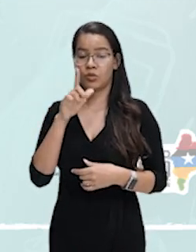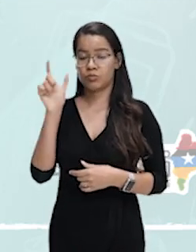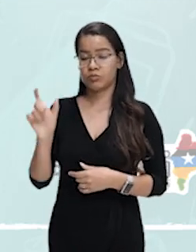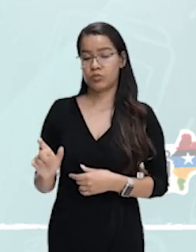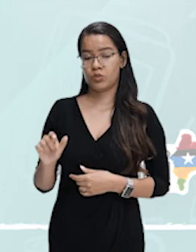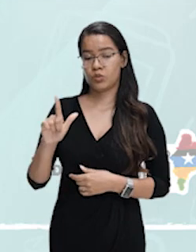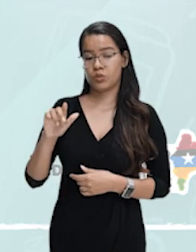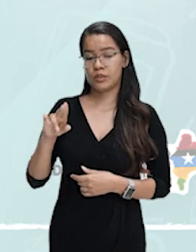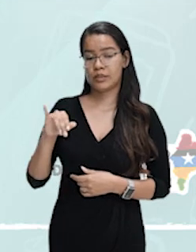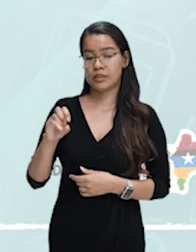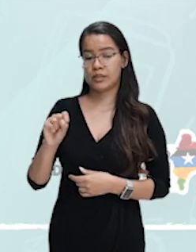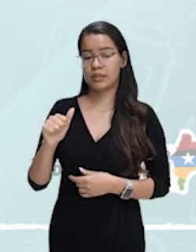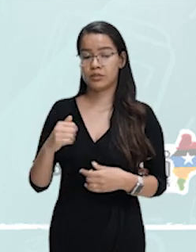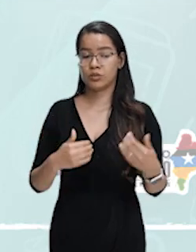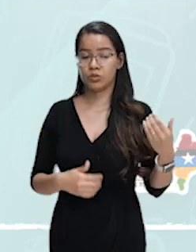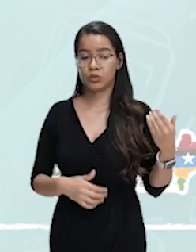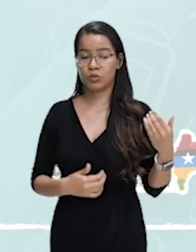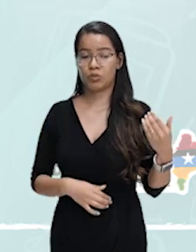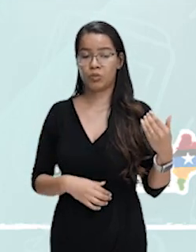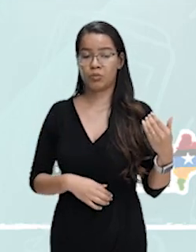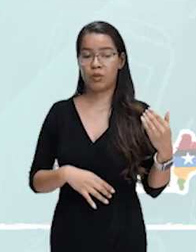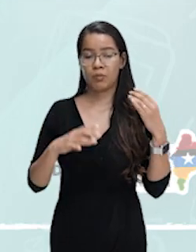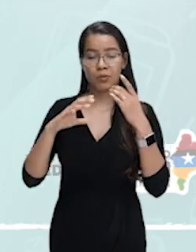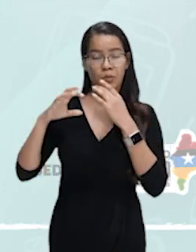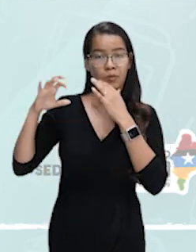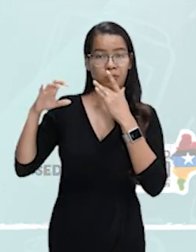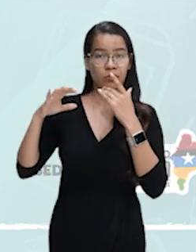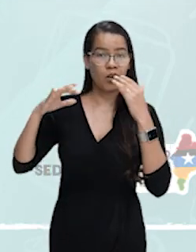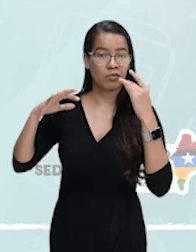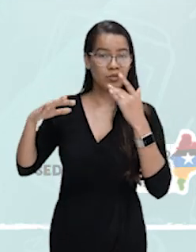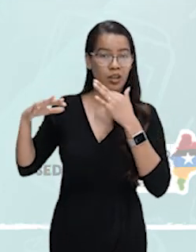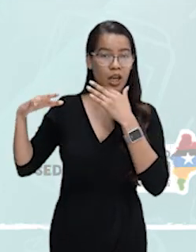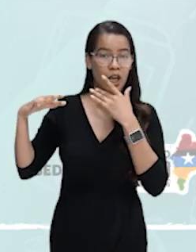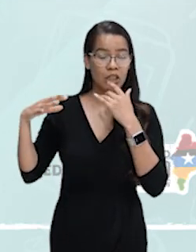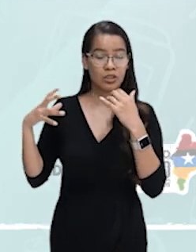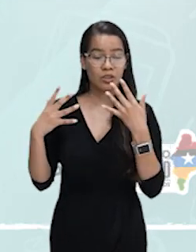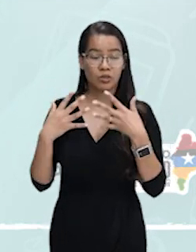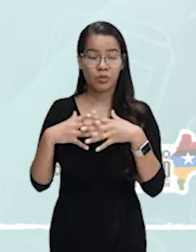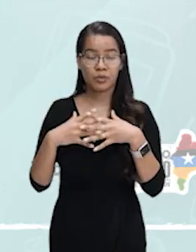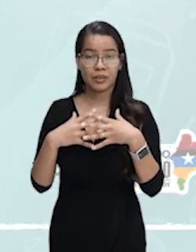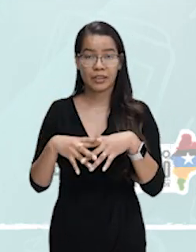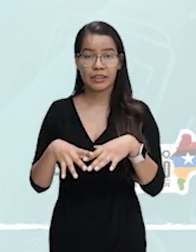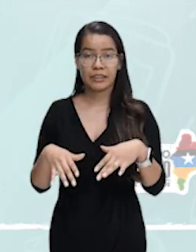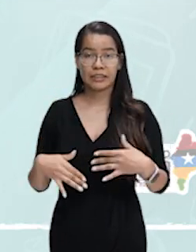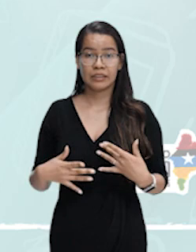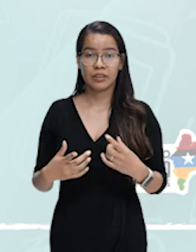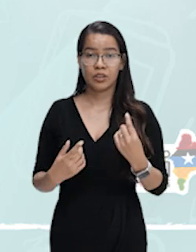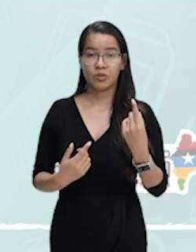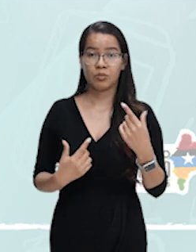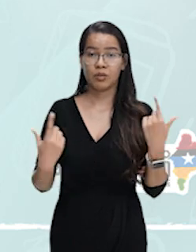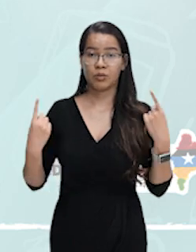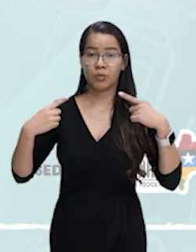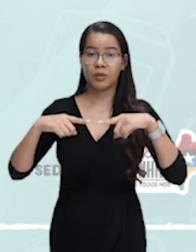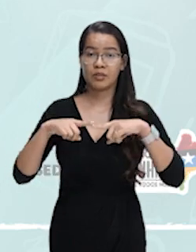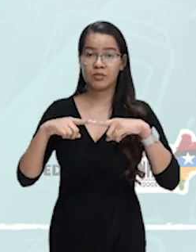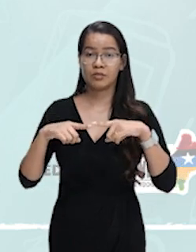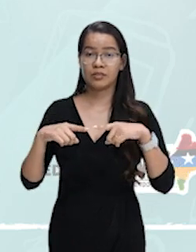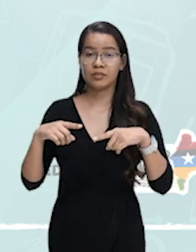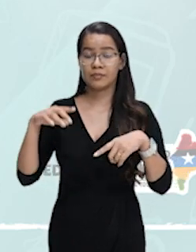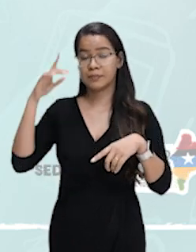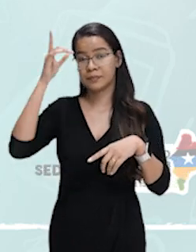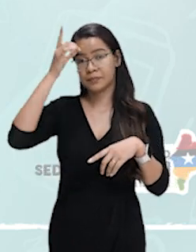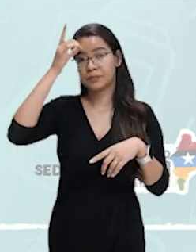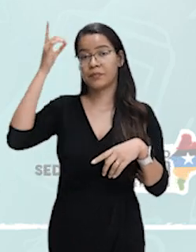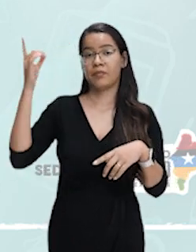de música muy complicada com su flauta. Tá? Então, eu estou dizendo aqui que uma competição de talentos, Luisa, que é